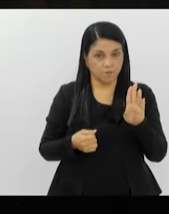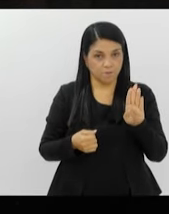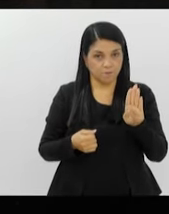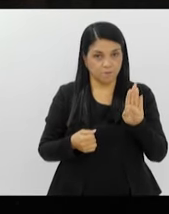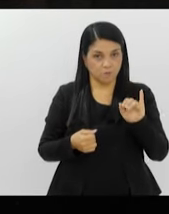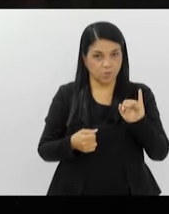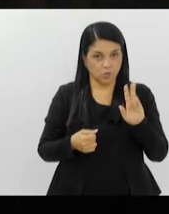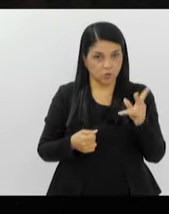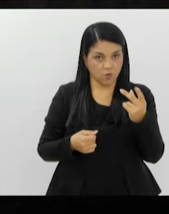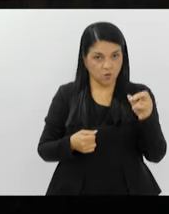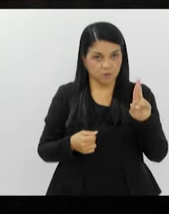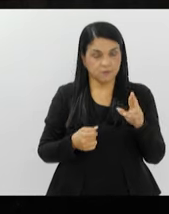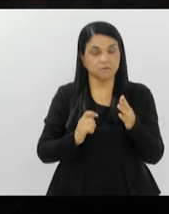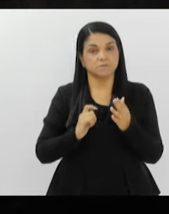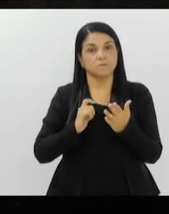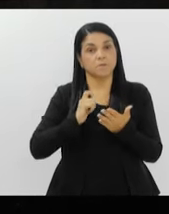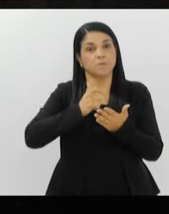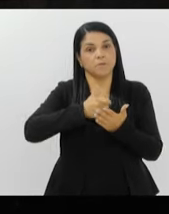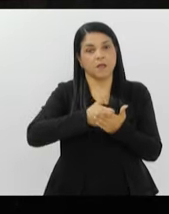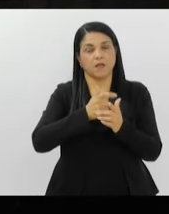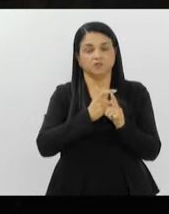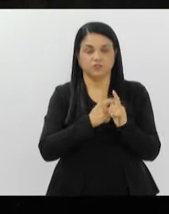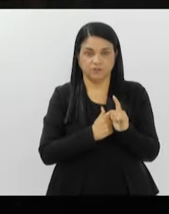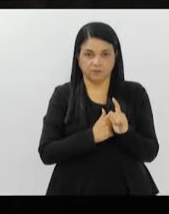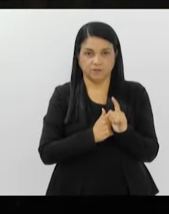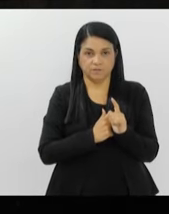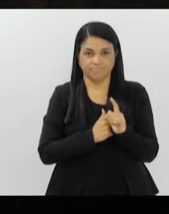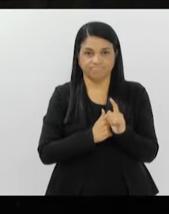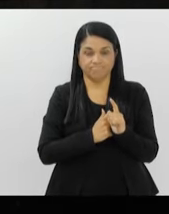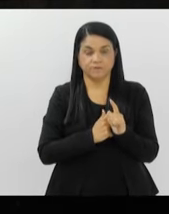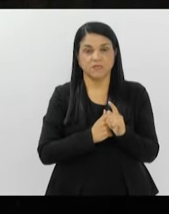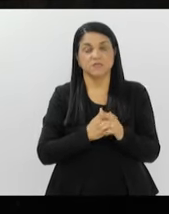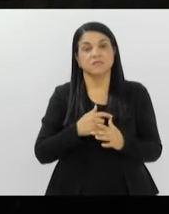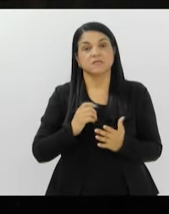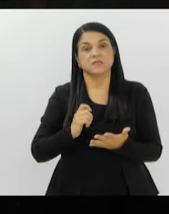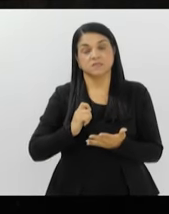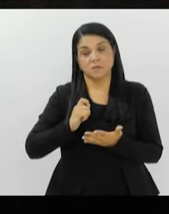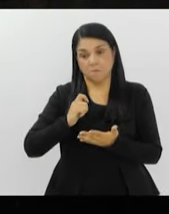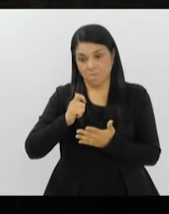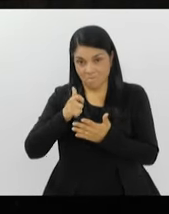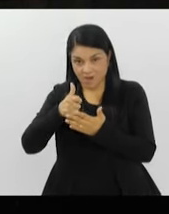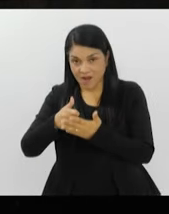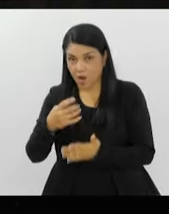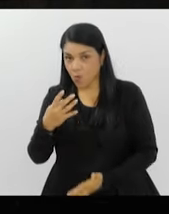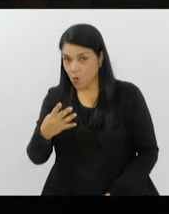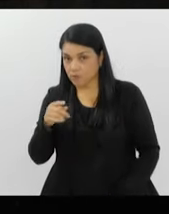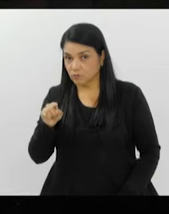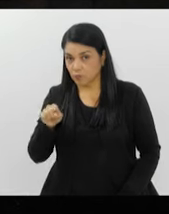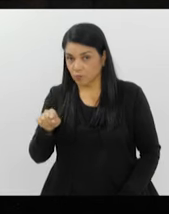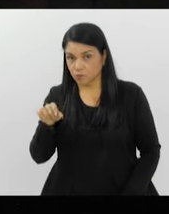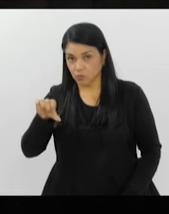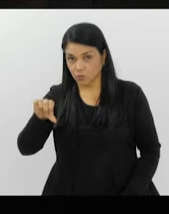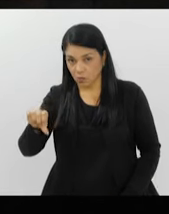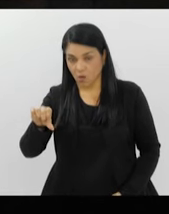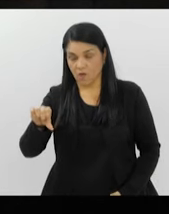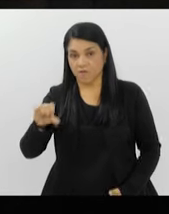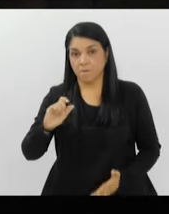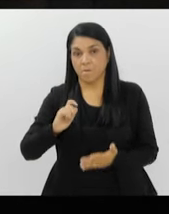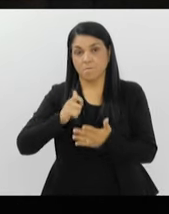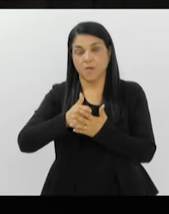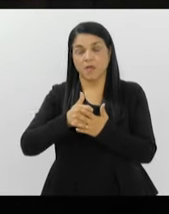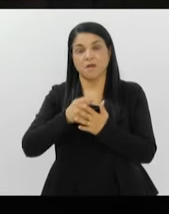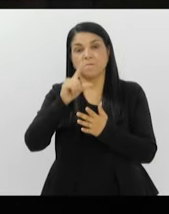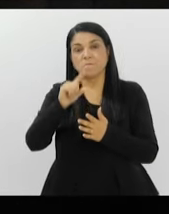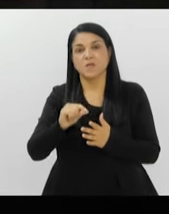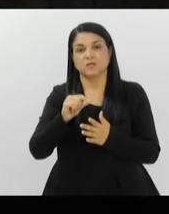estão previstos pro pagamento da dívida se a gente pagar 4.9 a gente tá pagando menos do que a metade Então